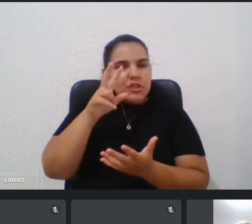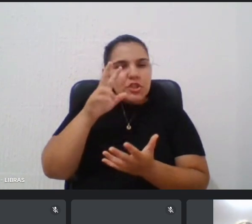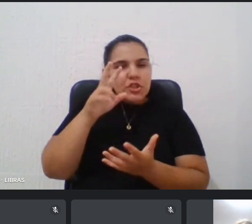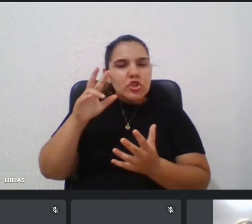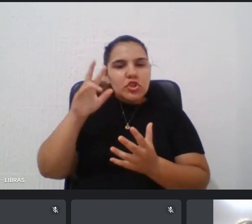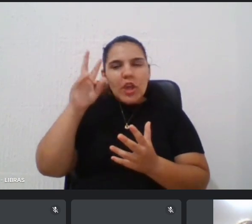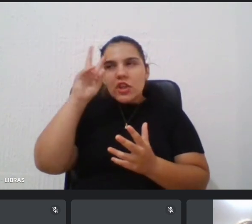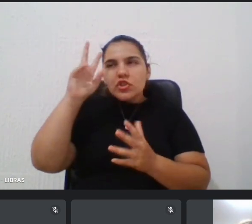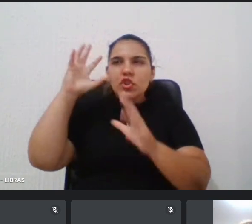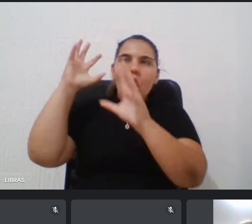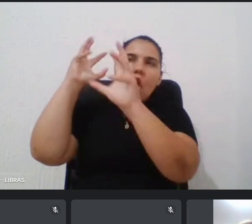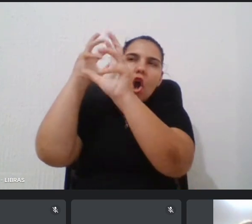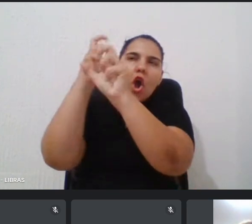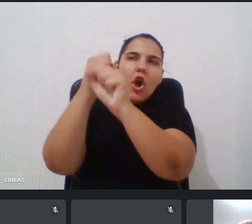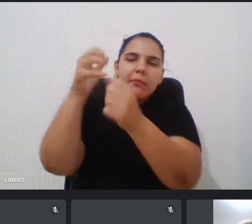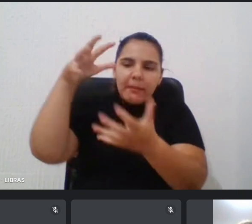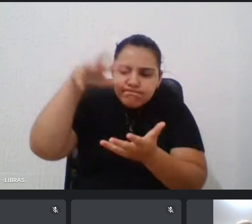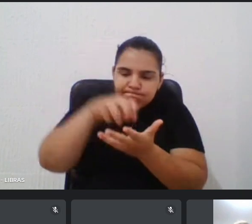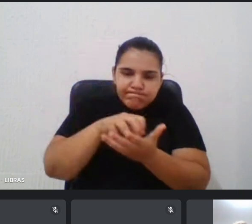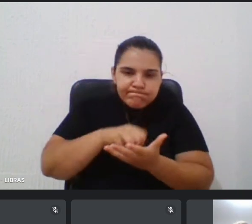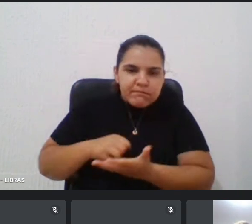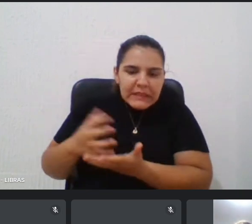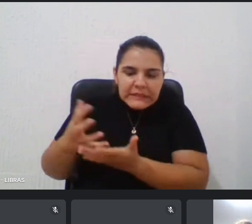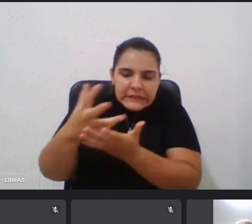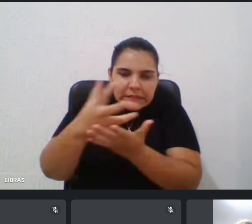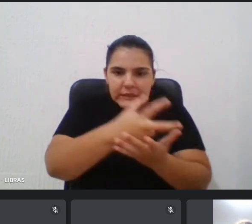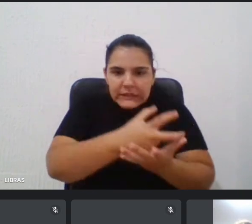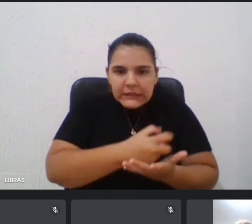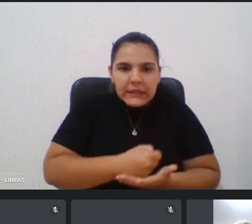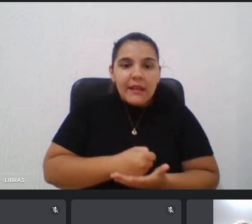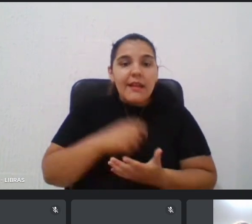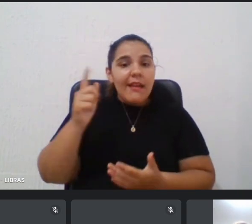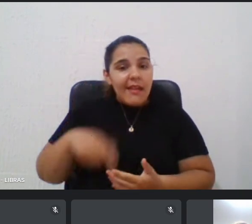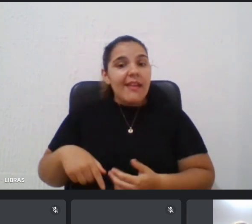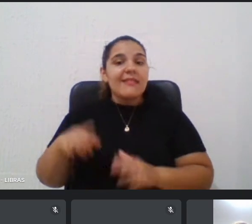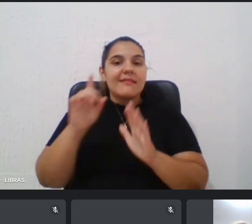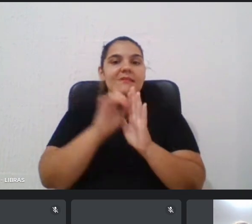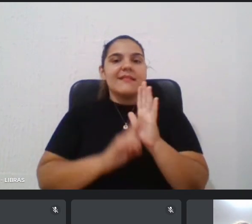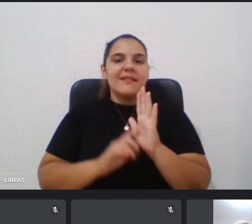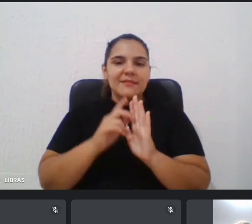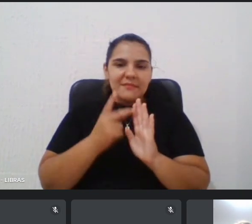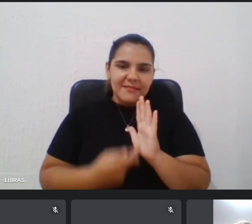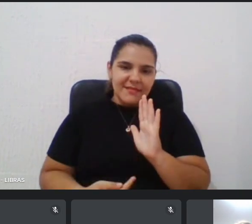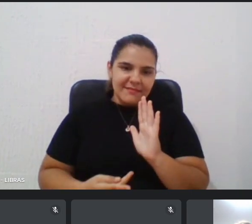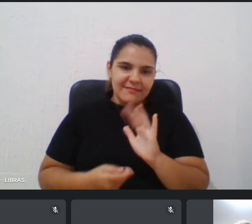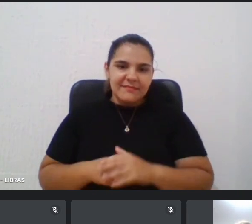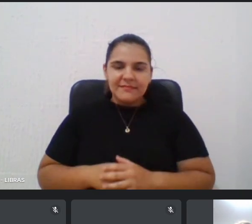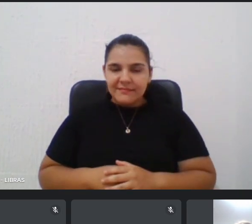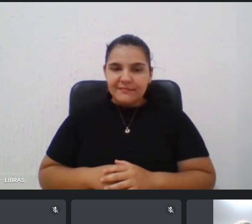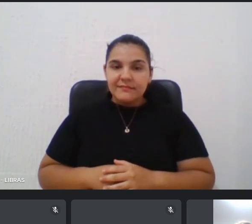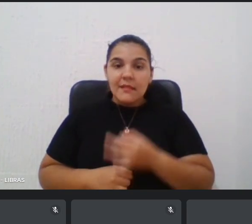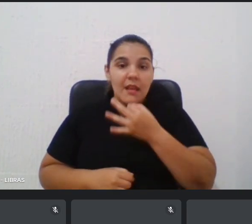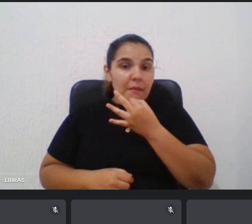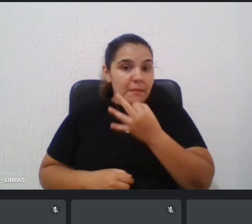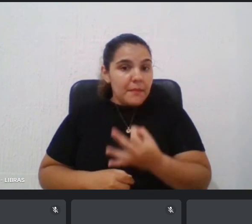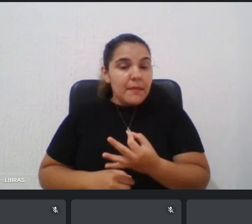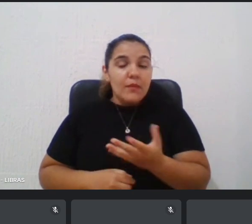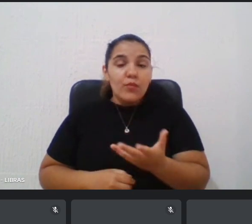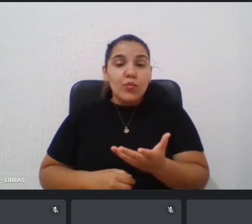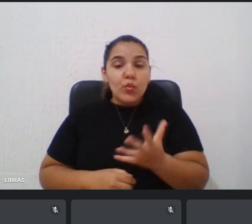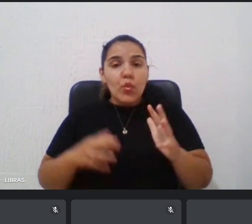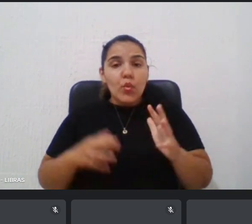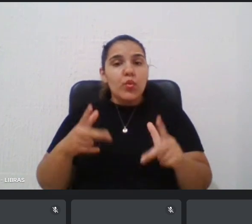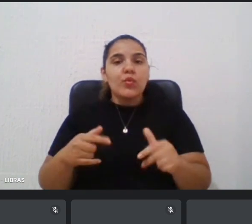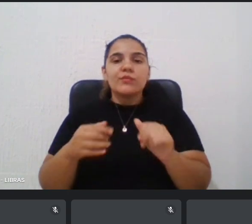Então, a gente... Eu acho que todos os projetos precisam mostrar... A minha opinião.